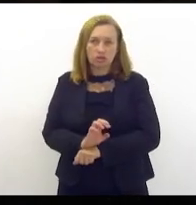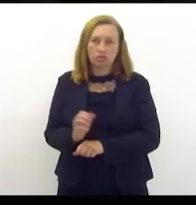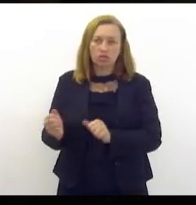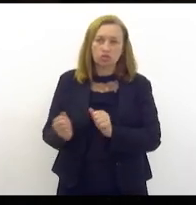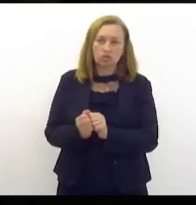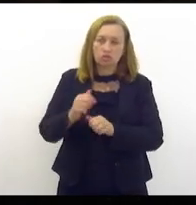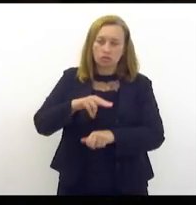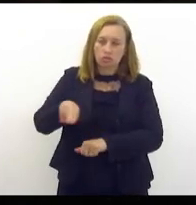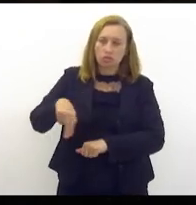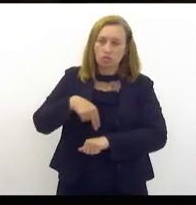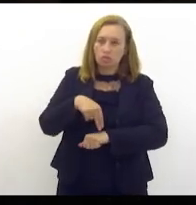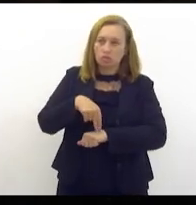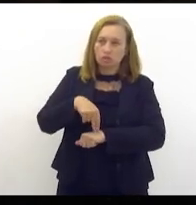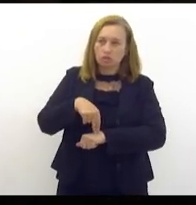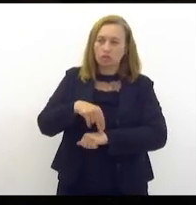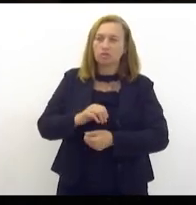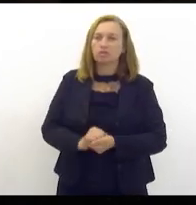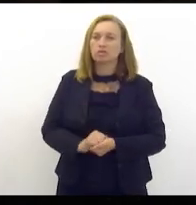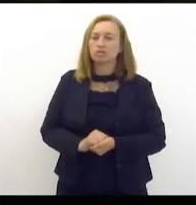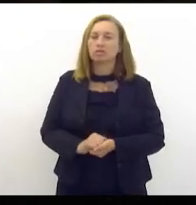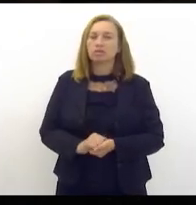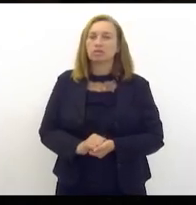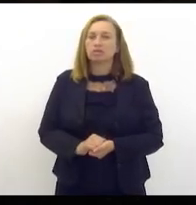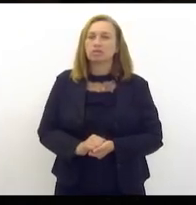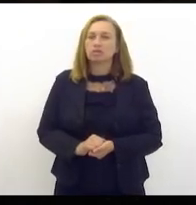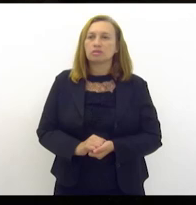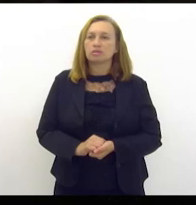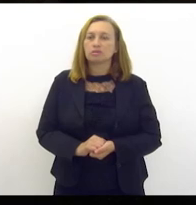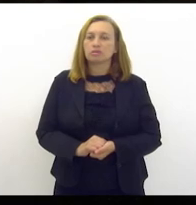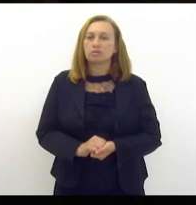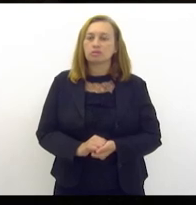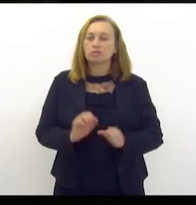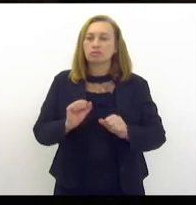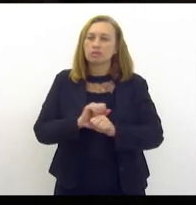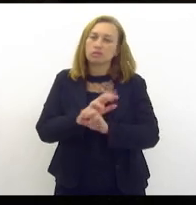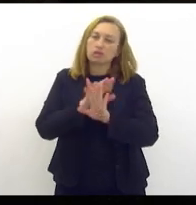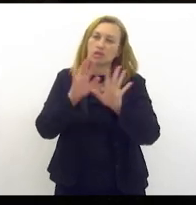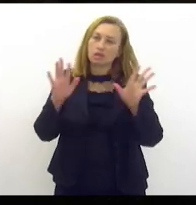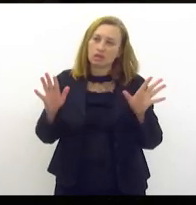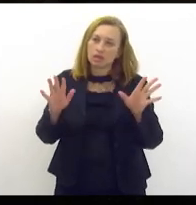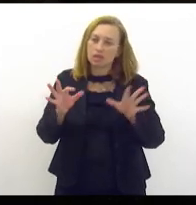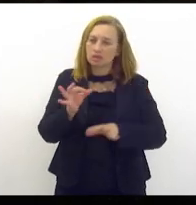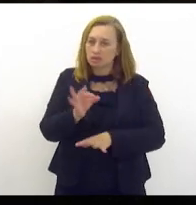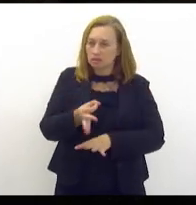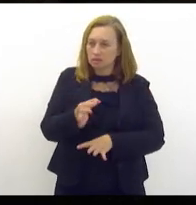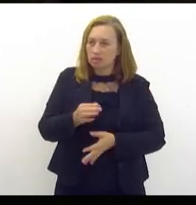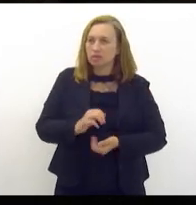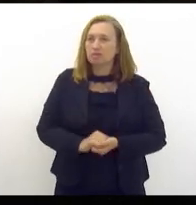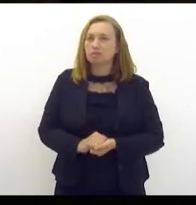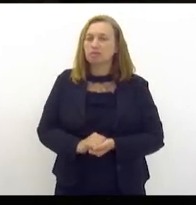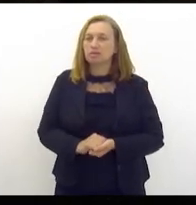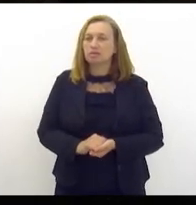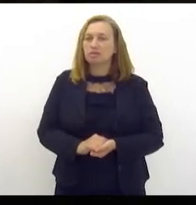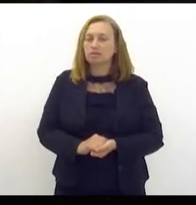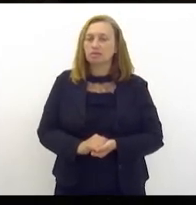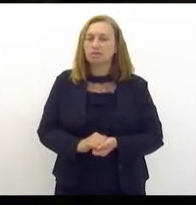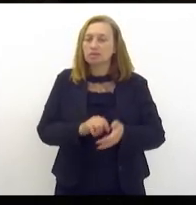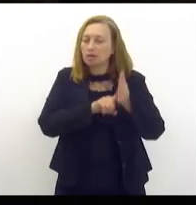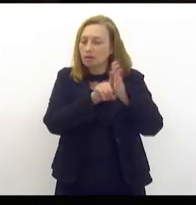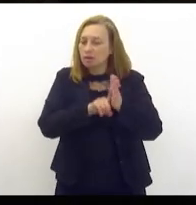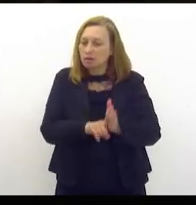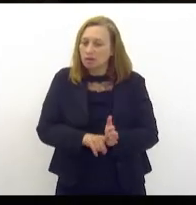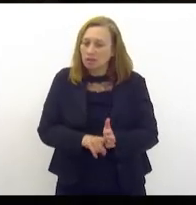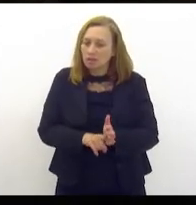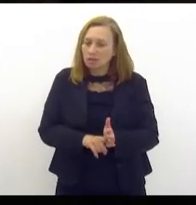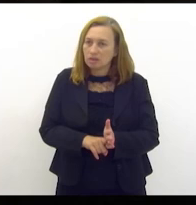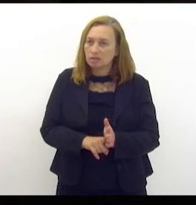União, que as afirmativas foram claras e precisas. Na análise desses